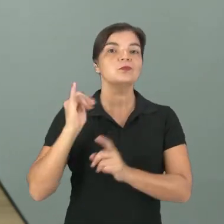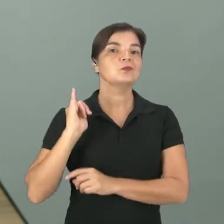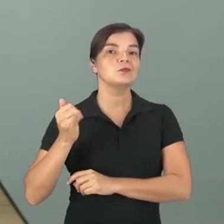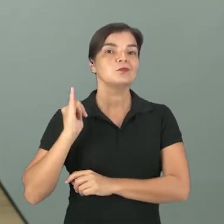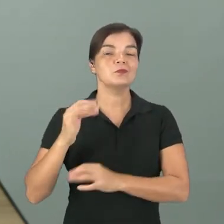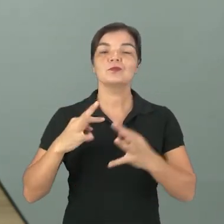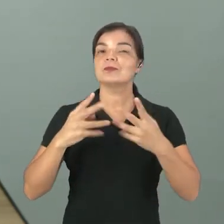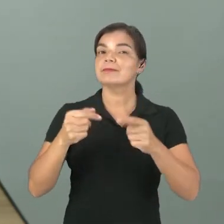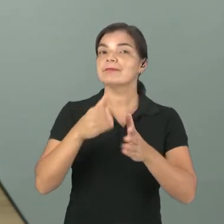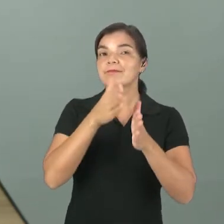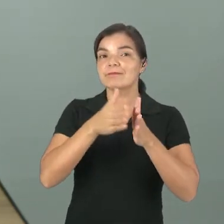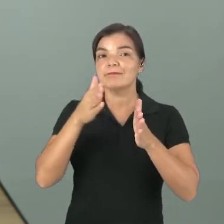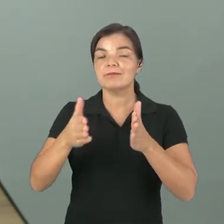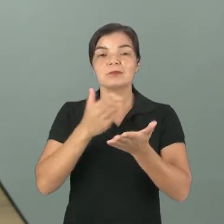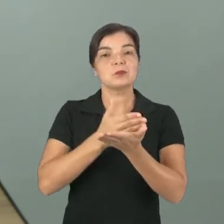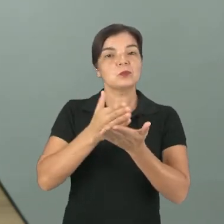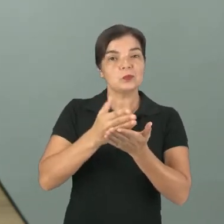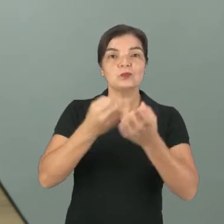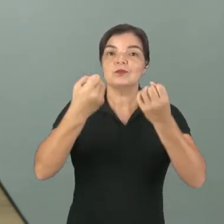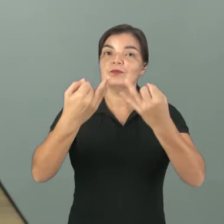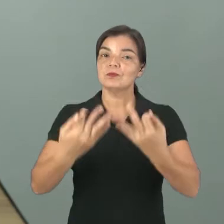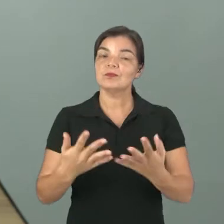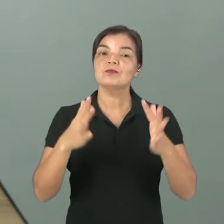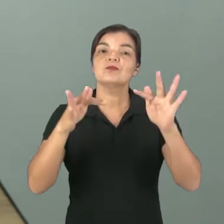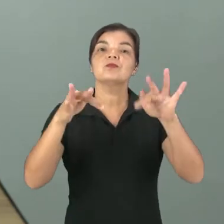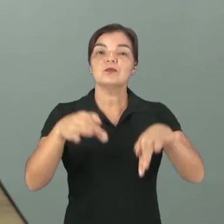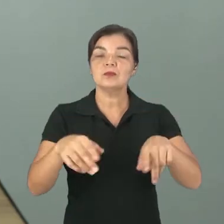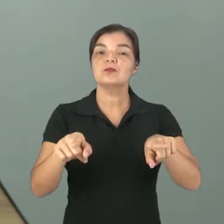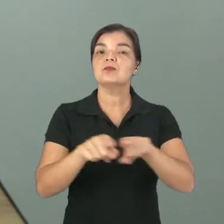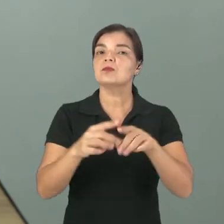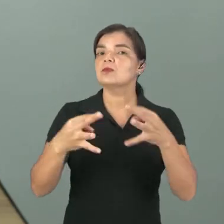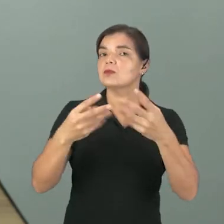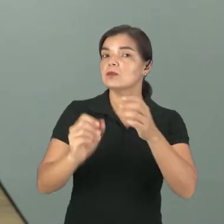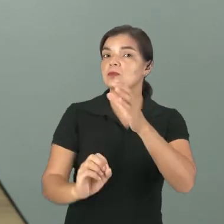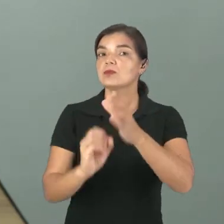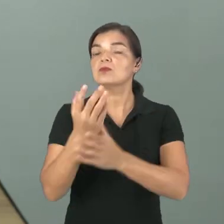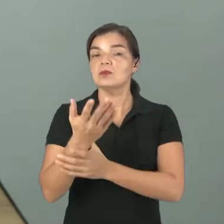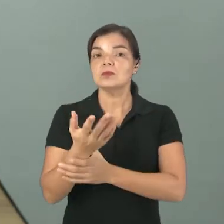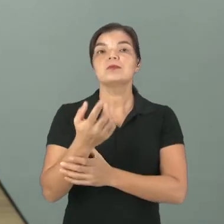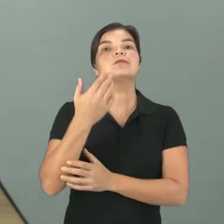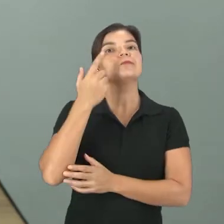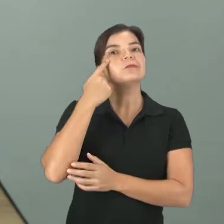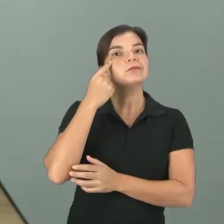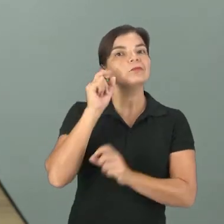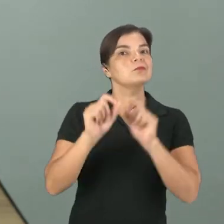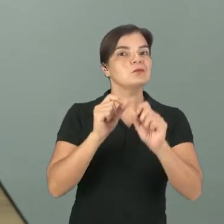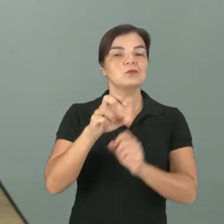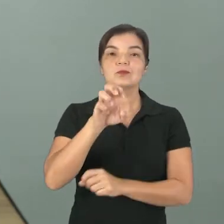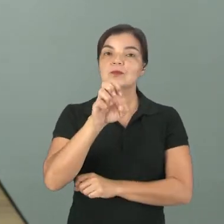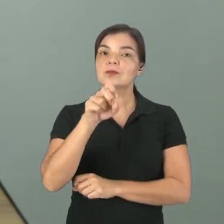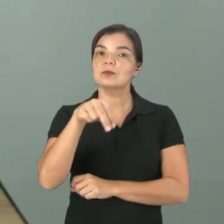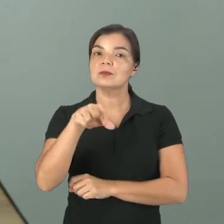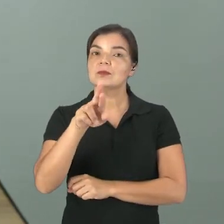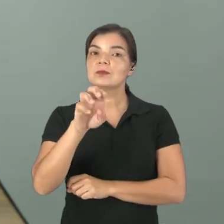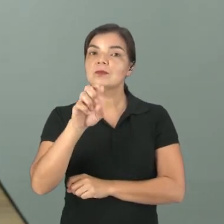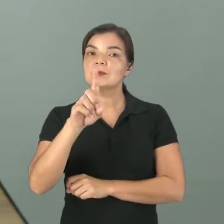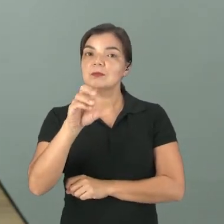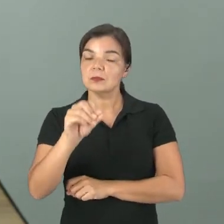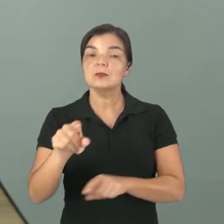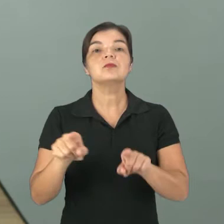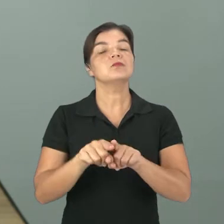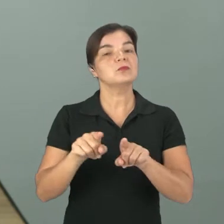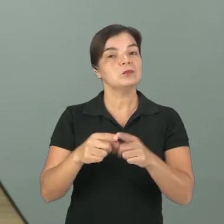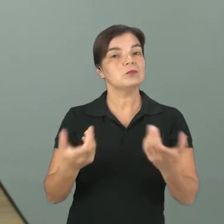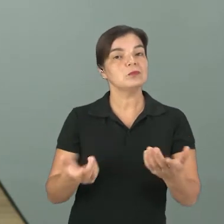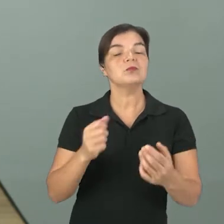conto, todas as etapas, o início, o meio e o fim, e tudo que vai acontecendo nós chamamos de enredo? Isso mesmo!